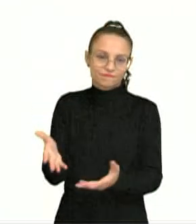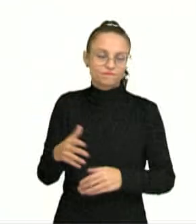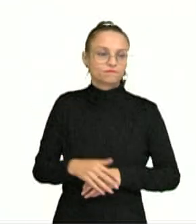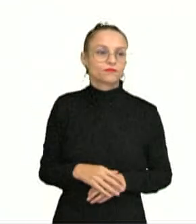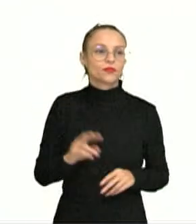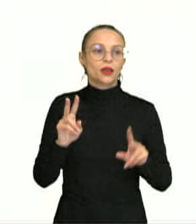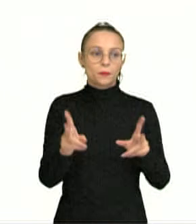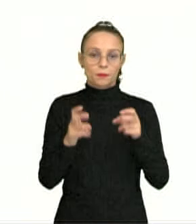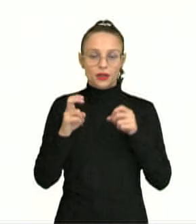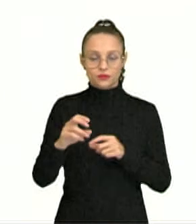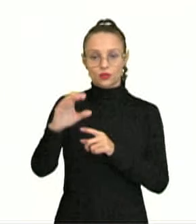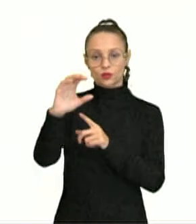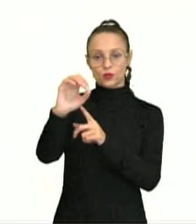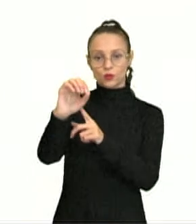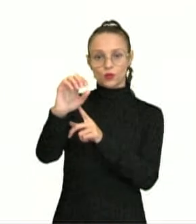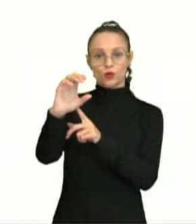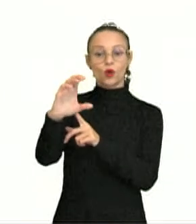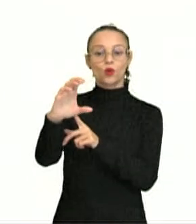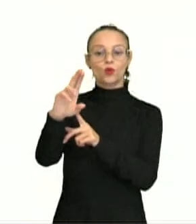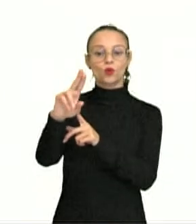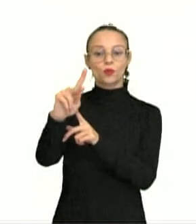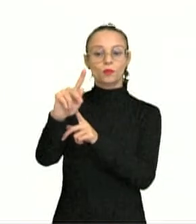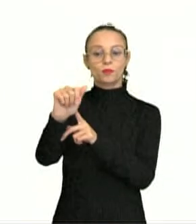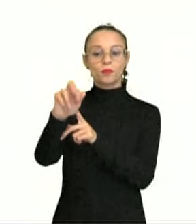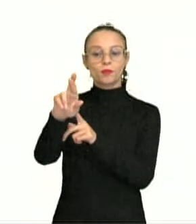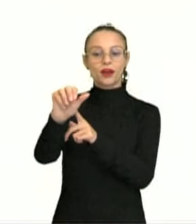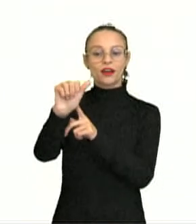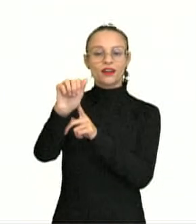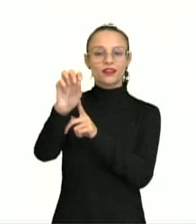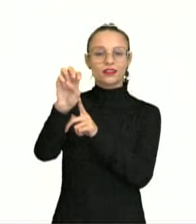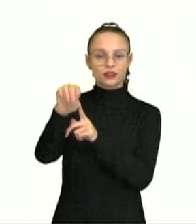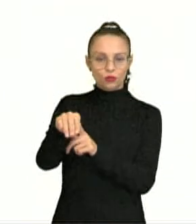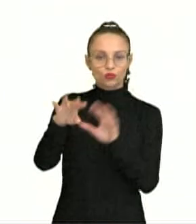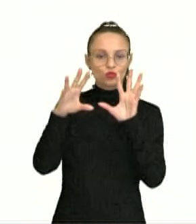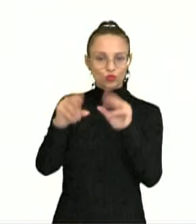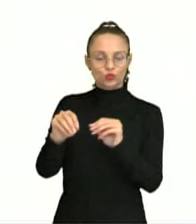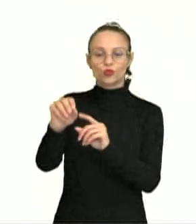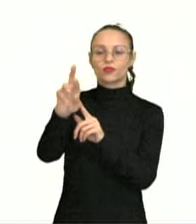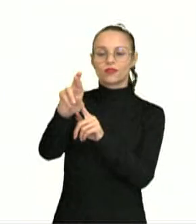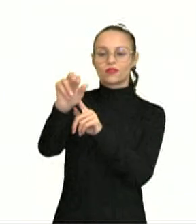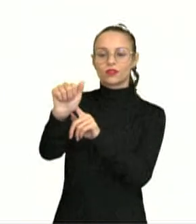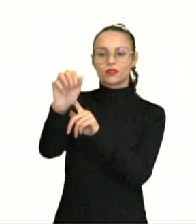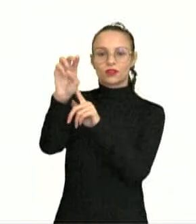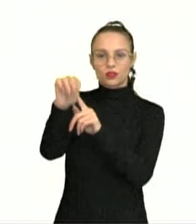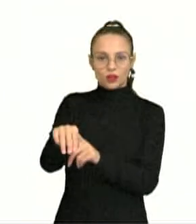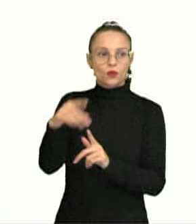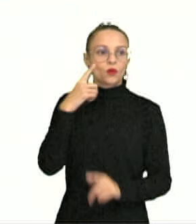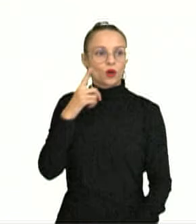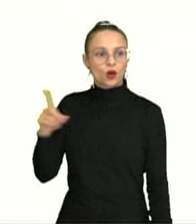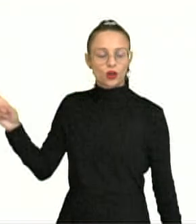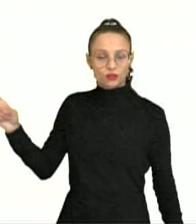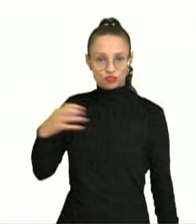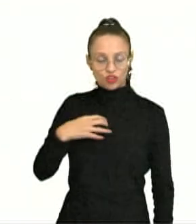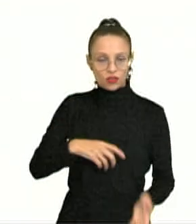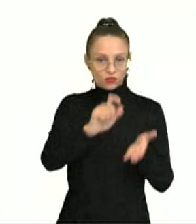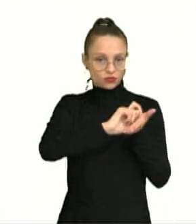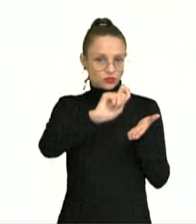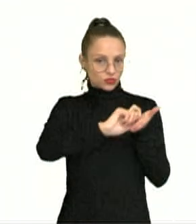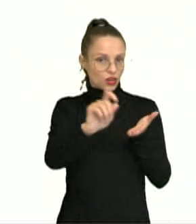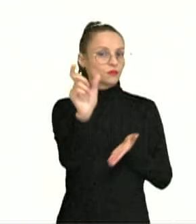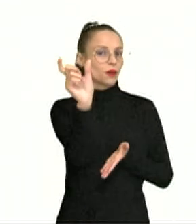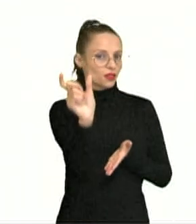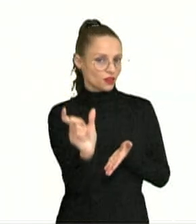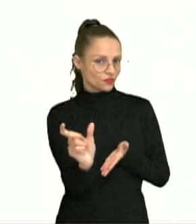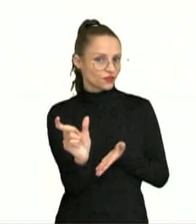Perceba que ficou ocuparam, paralisaram, deixaram. Olhe bem a grafia dessas palavras